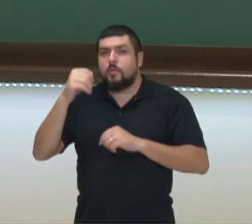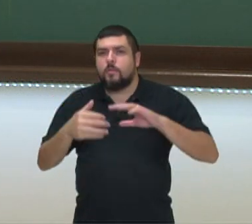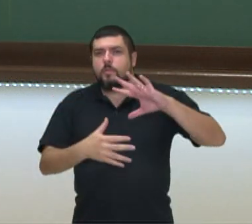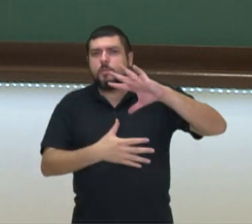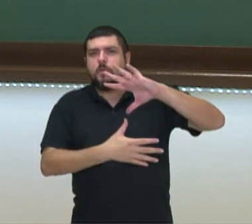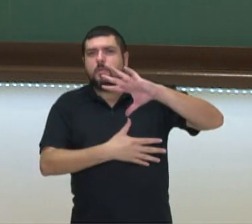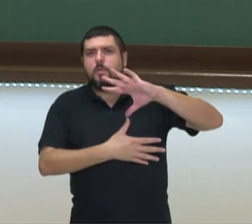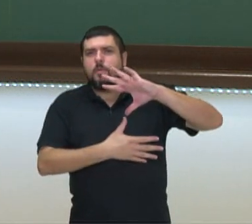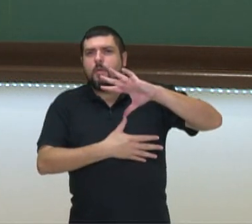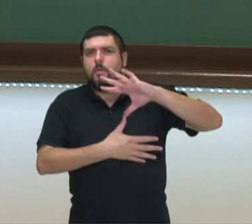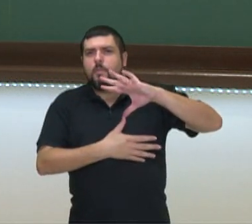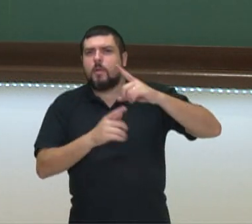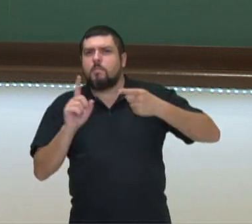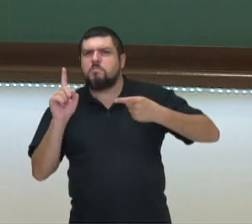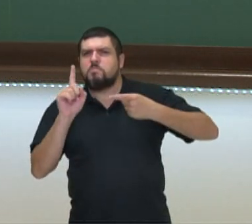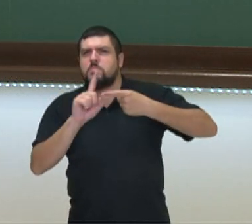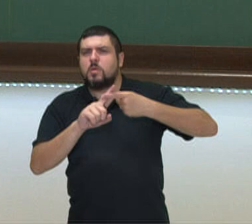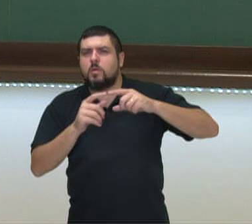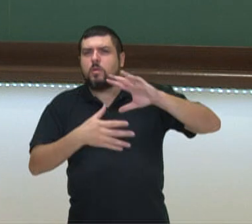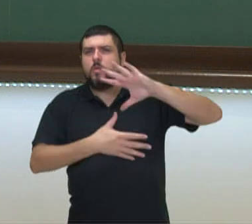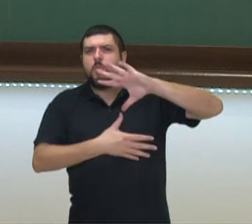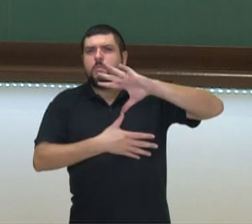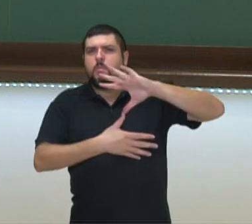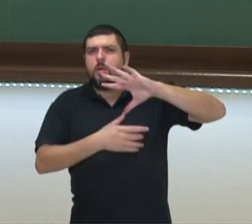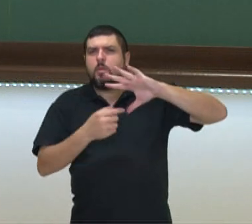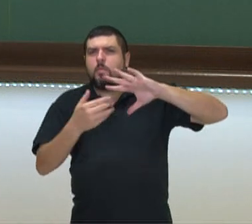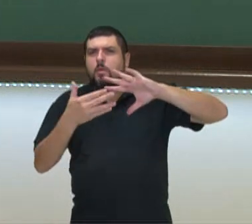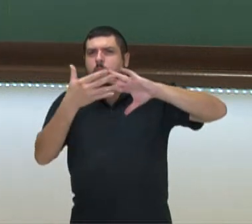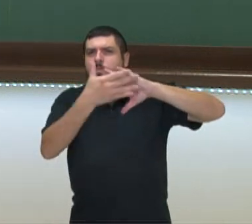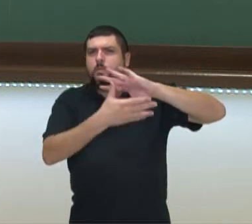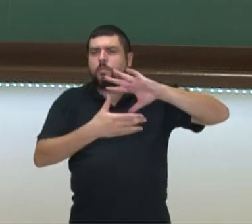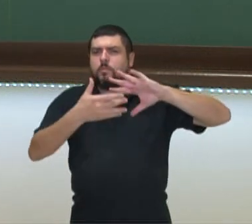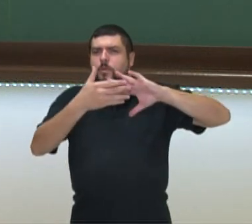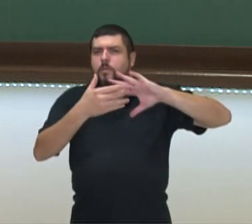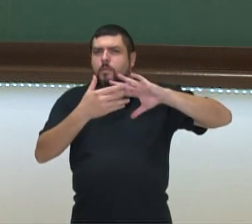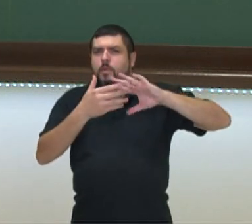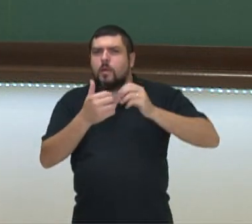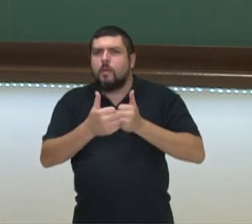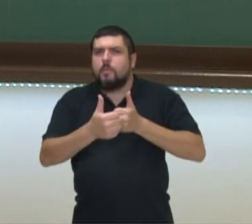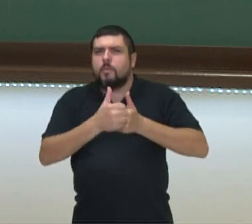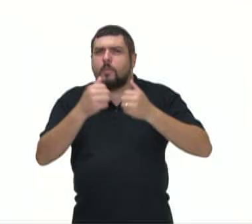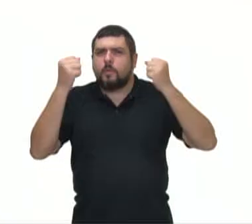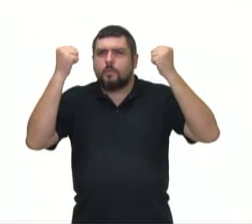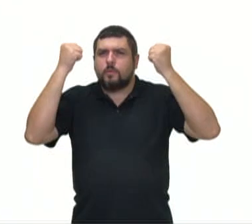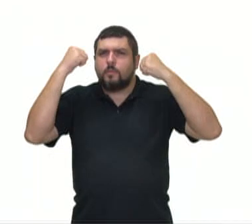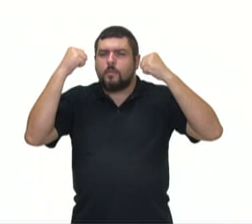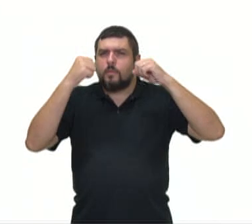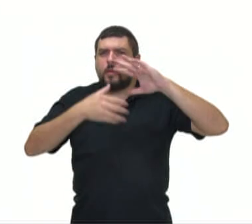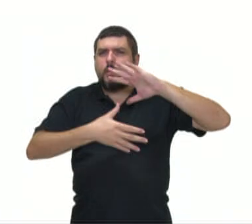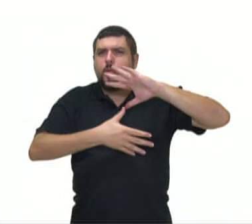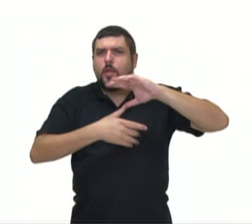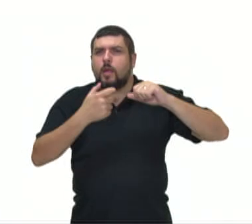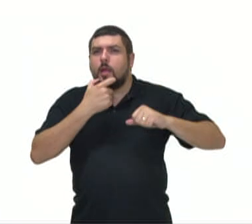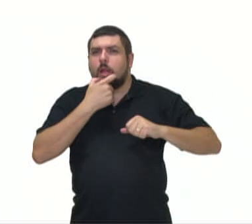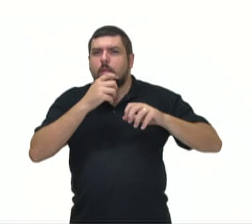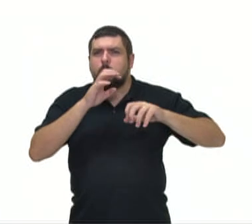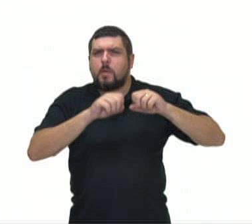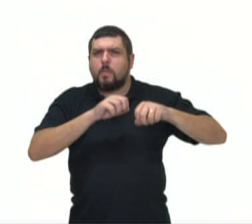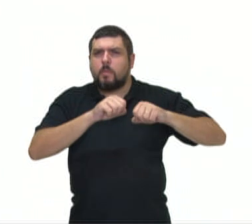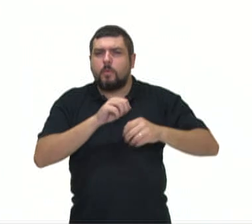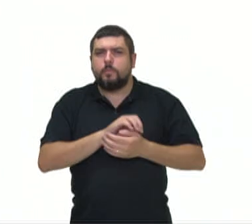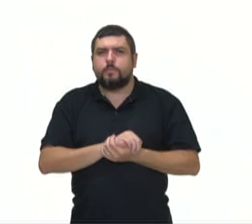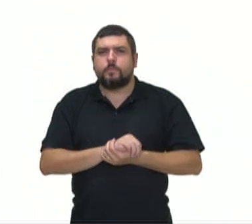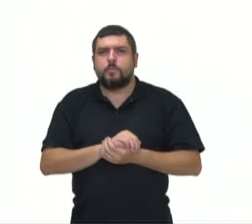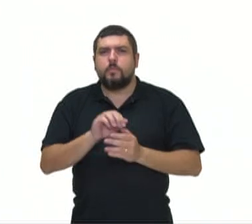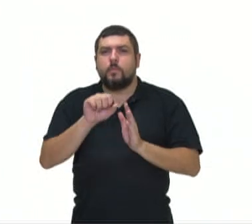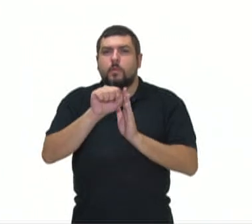possessões na região da América do Norte, como por exemplo ali próximo ao México, né? No século XVI, fundação da